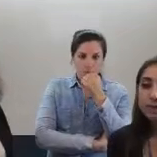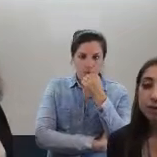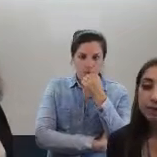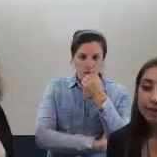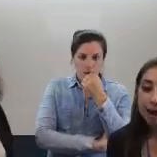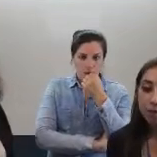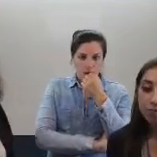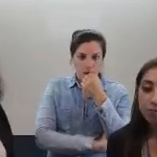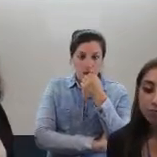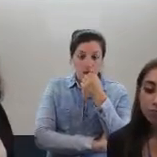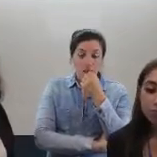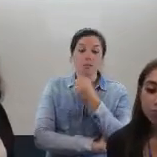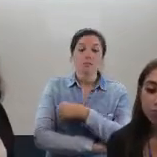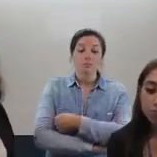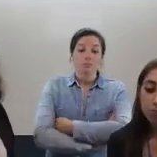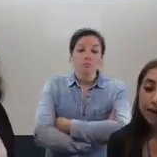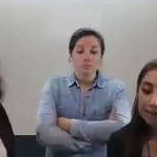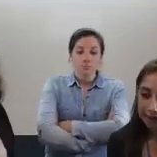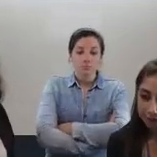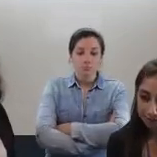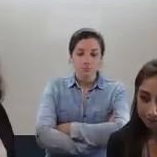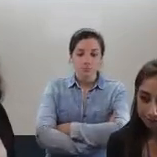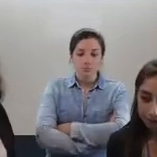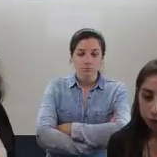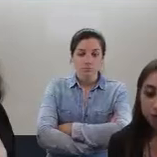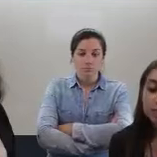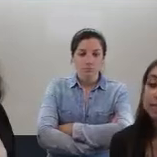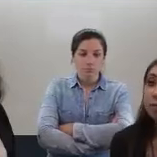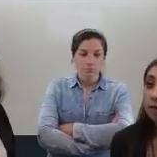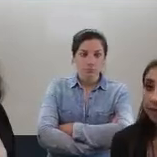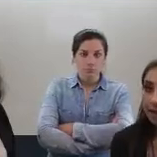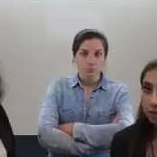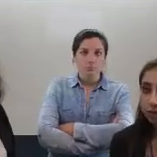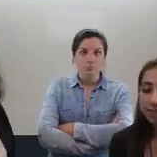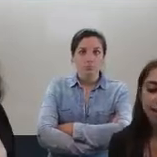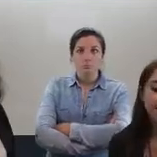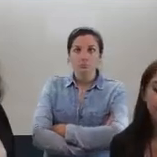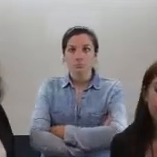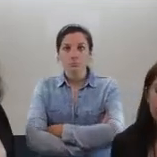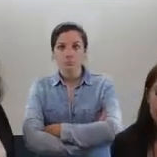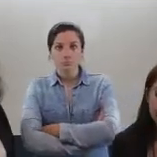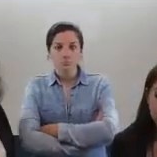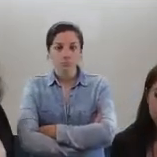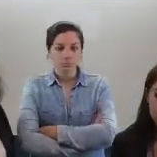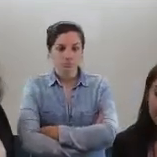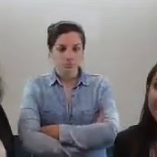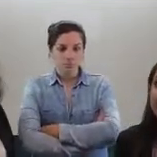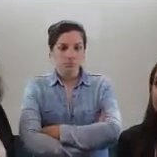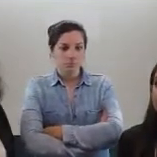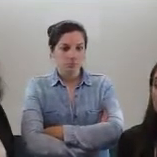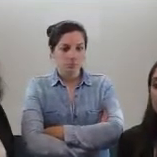a opção de criar um cadastro. Quando vocês criam um cadastro, vocês têm acesso a